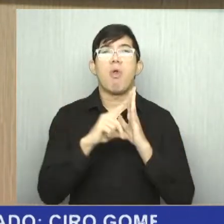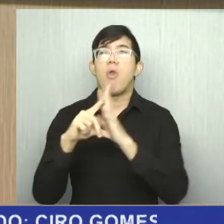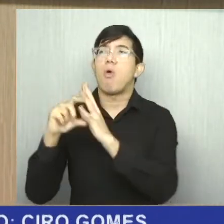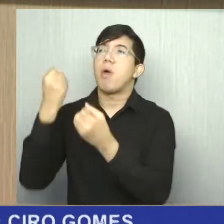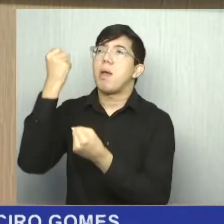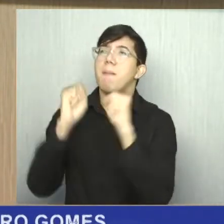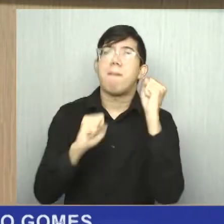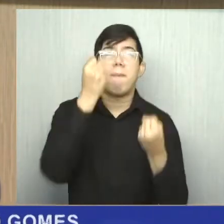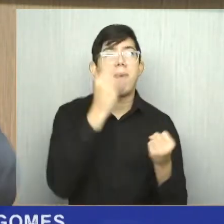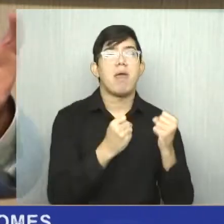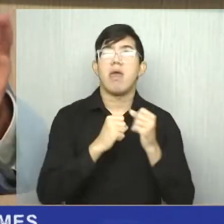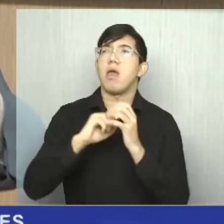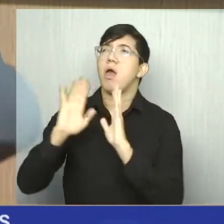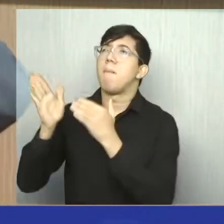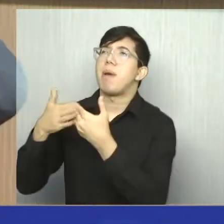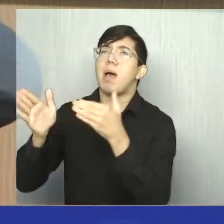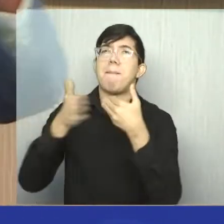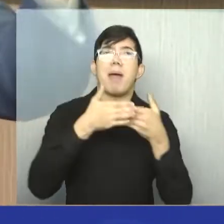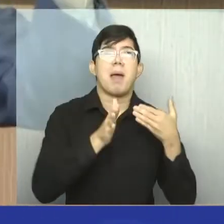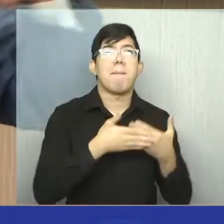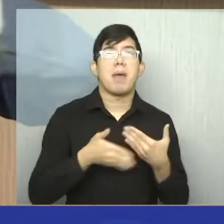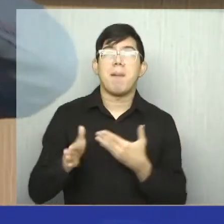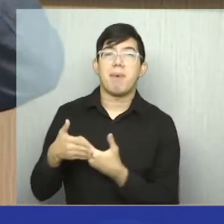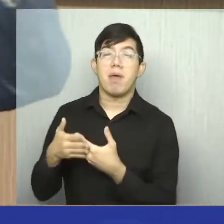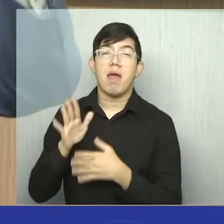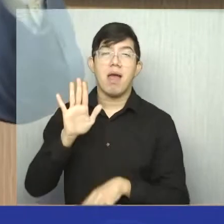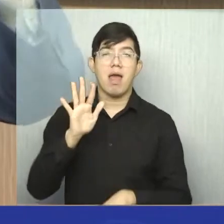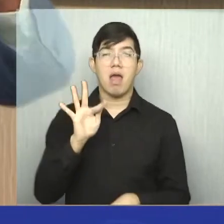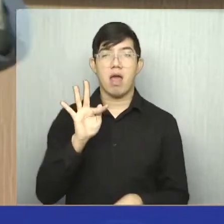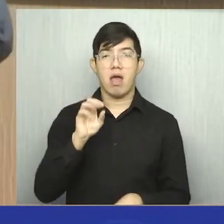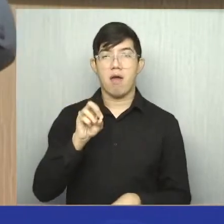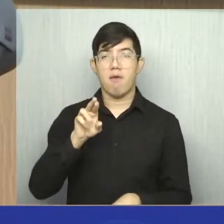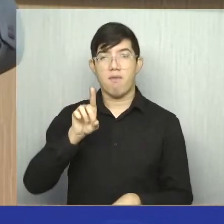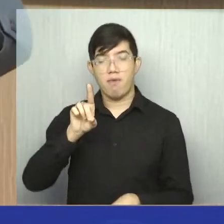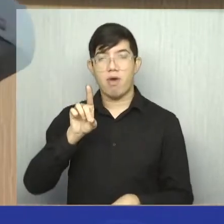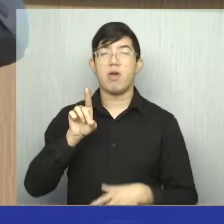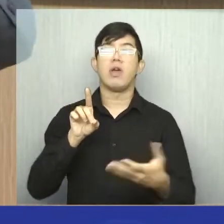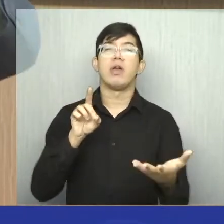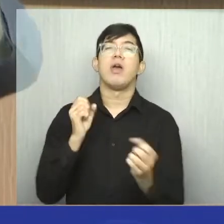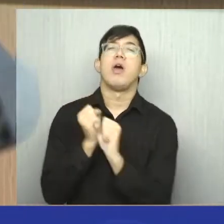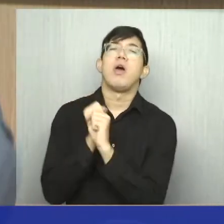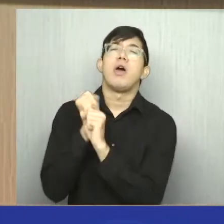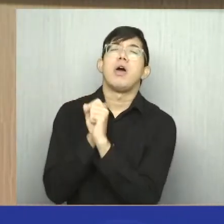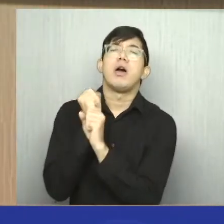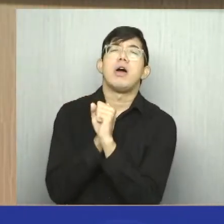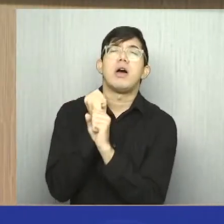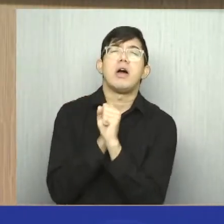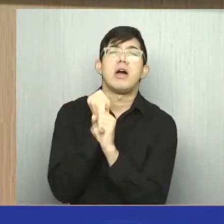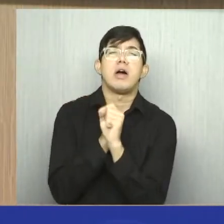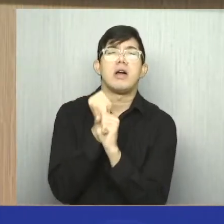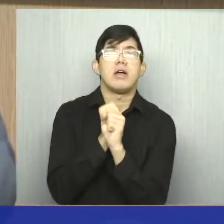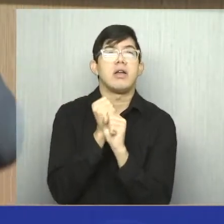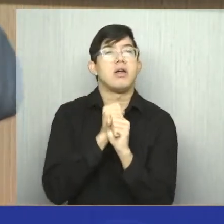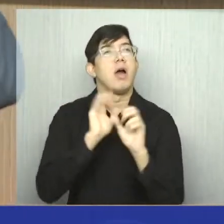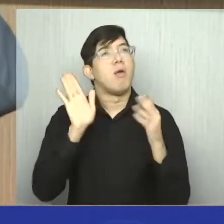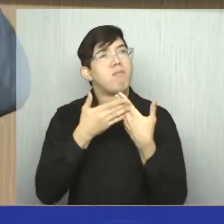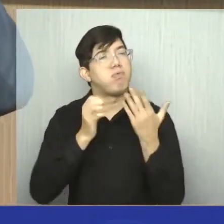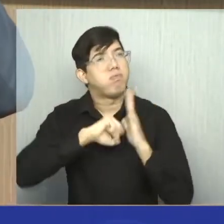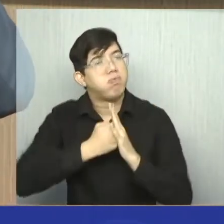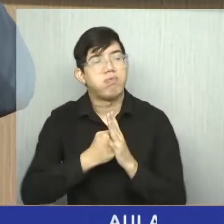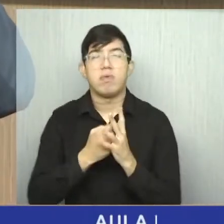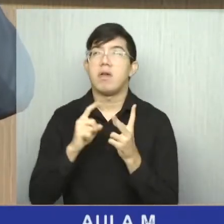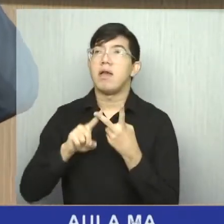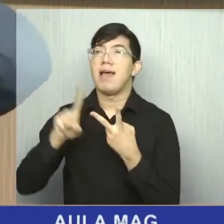números redondos no Brasil. Tipo a Ford, que estava há 54 anos, agora fechou a LG, botou 1.000 pessoas para fora em São Paulo. Esse é o